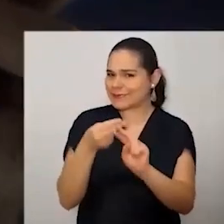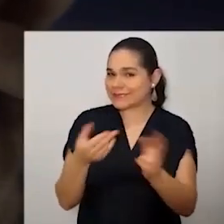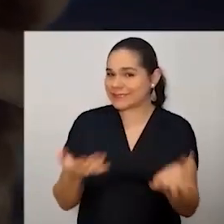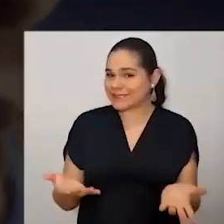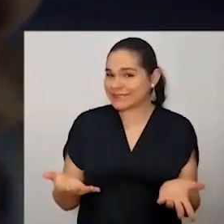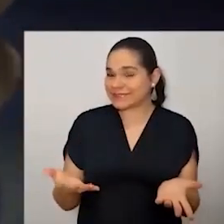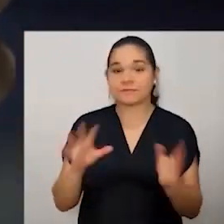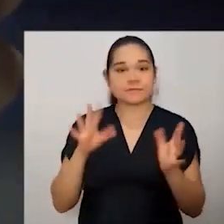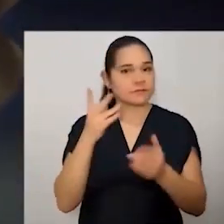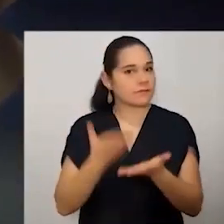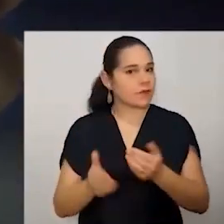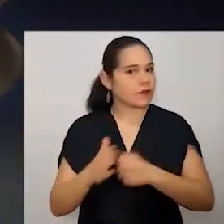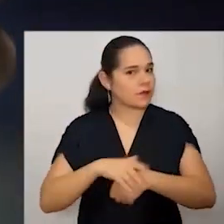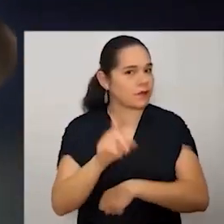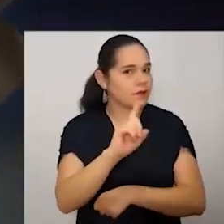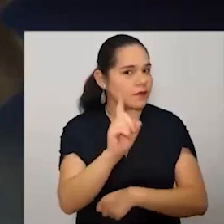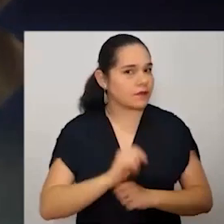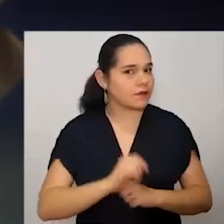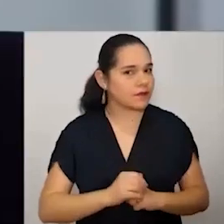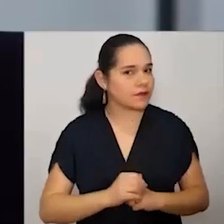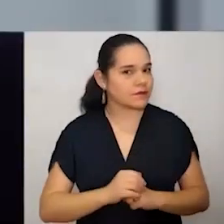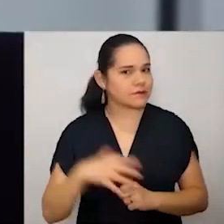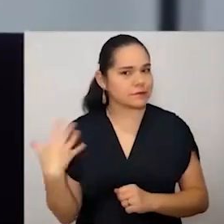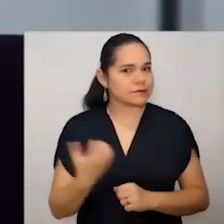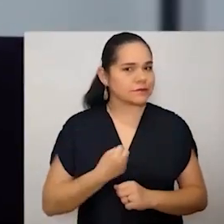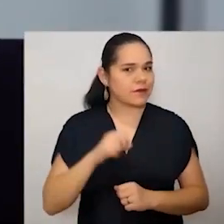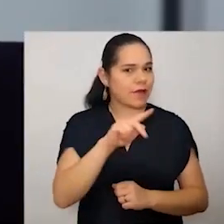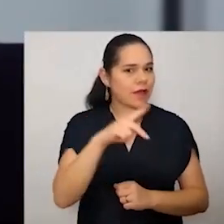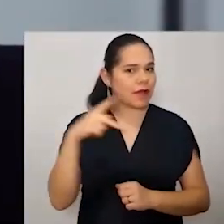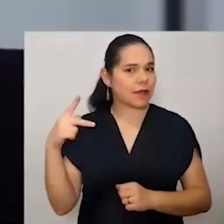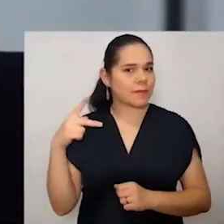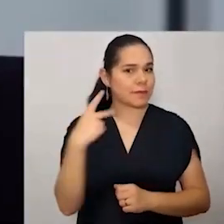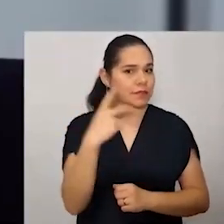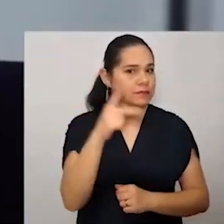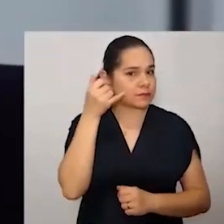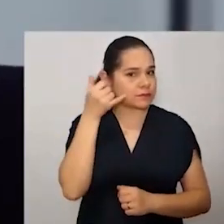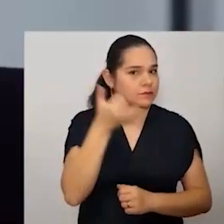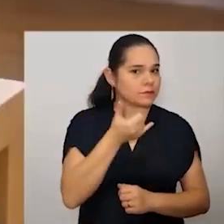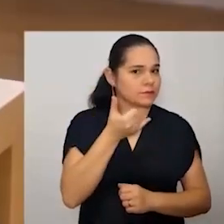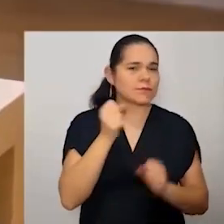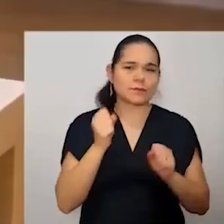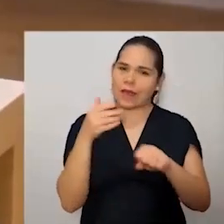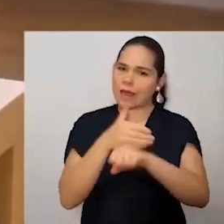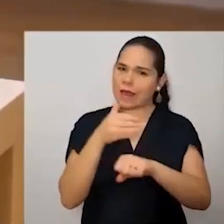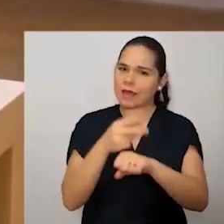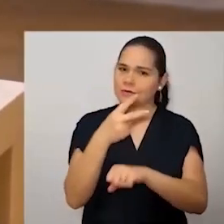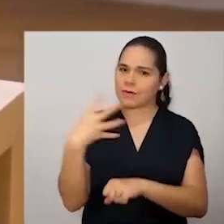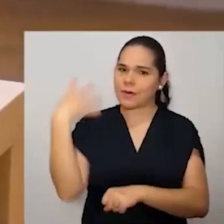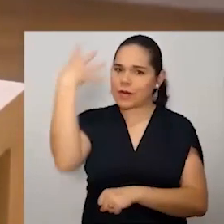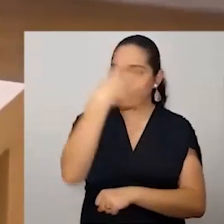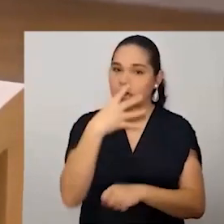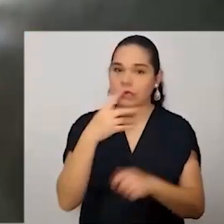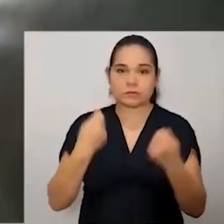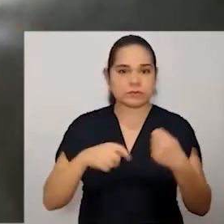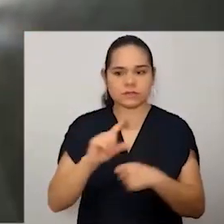Então não perca tempo. Baixe já o aplicativo e tenha acesso à saúde 24 horas sem precisar sair